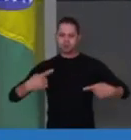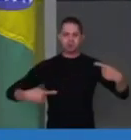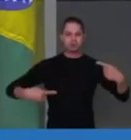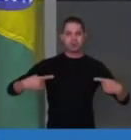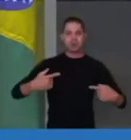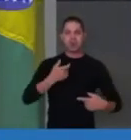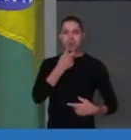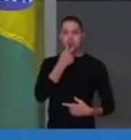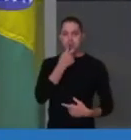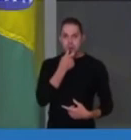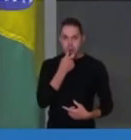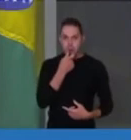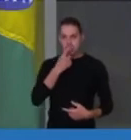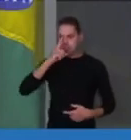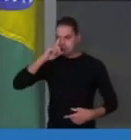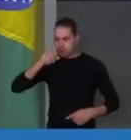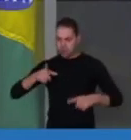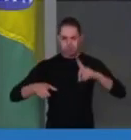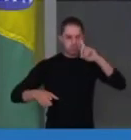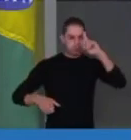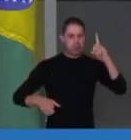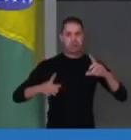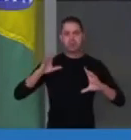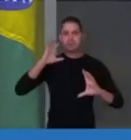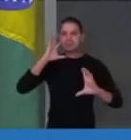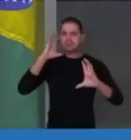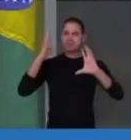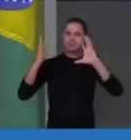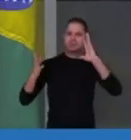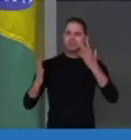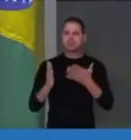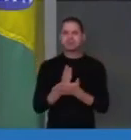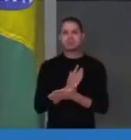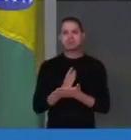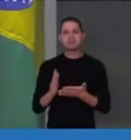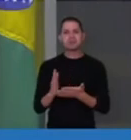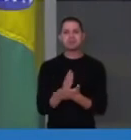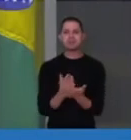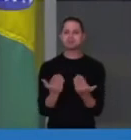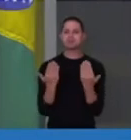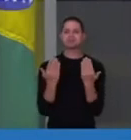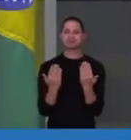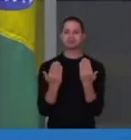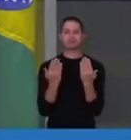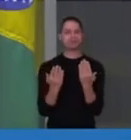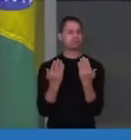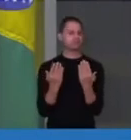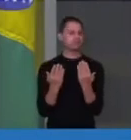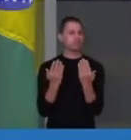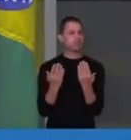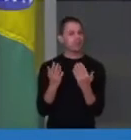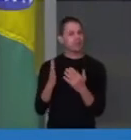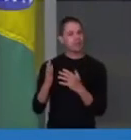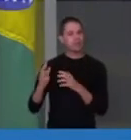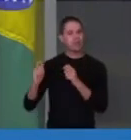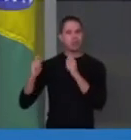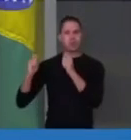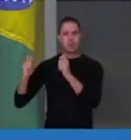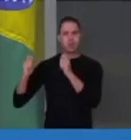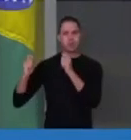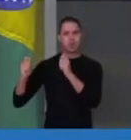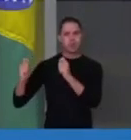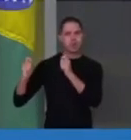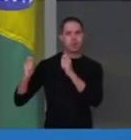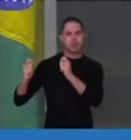juiz tomando certas decisões, no mínimo discutíveis. Ora, a torcida de um lado com certeza